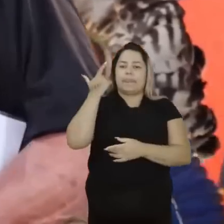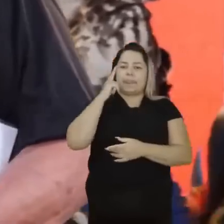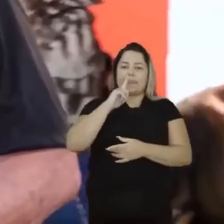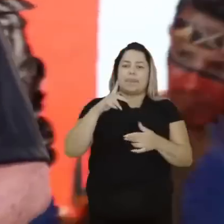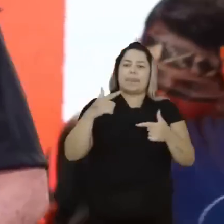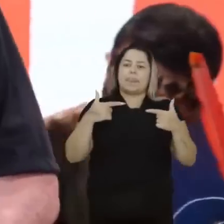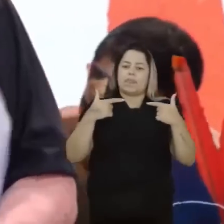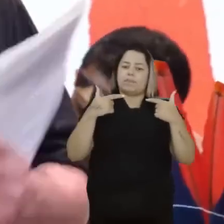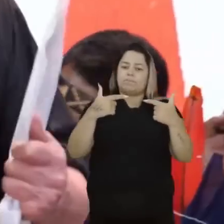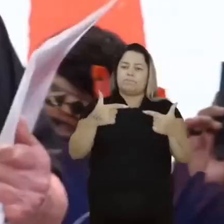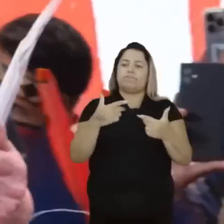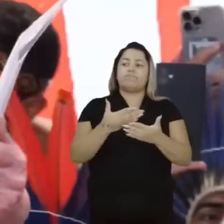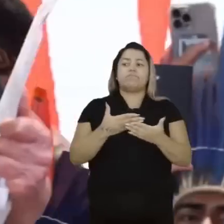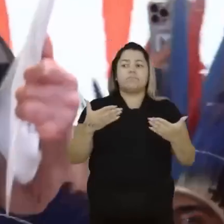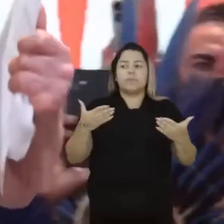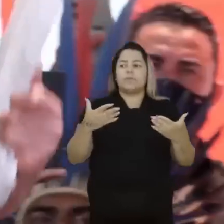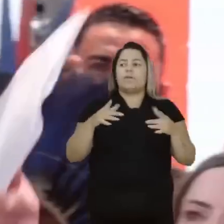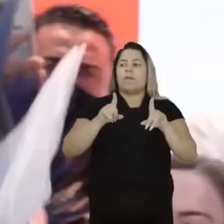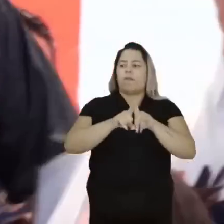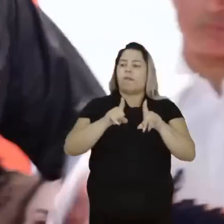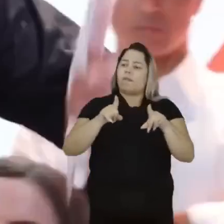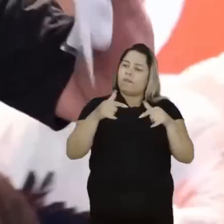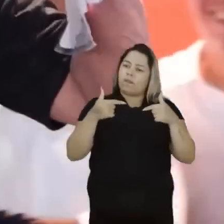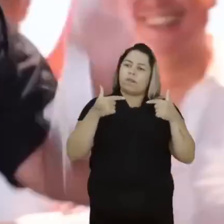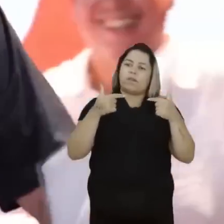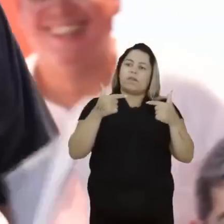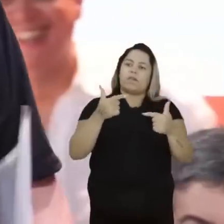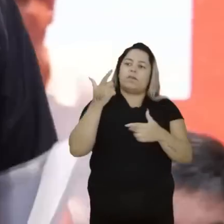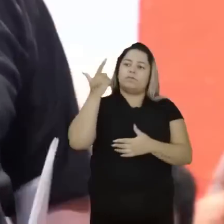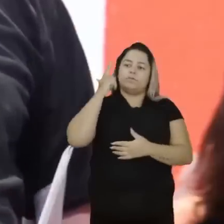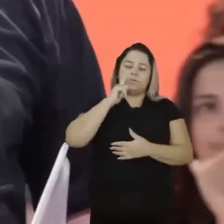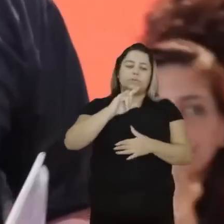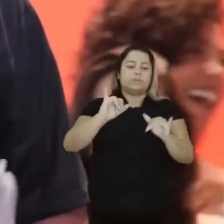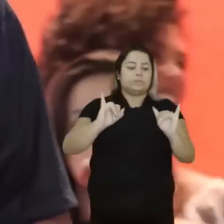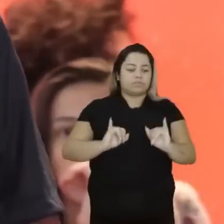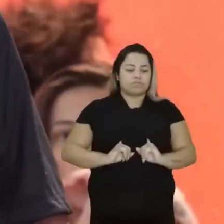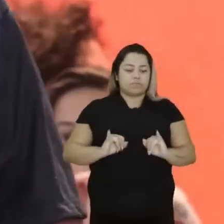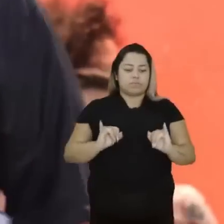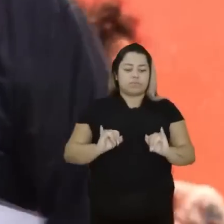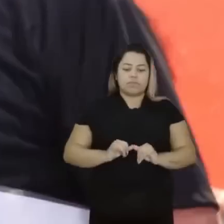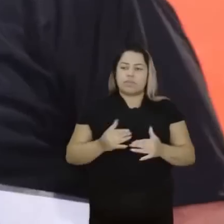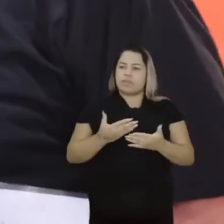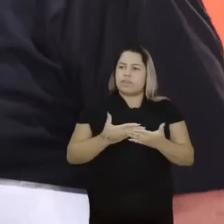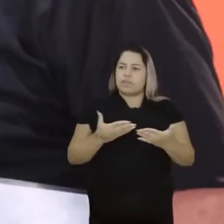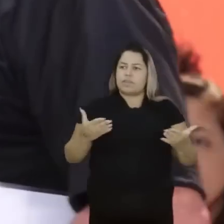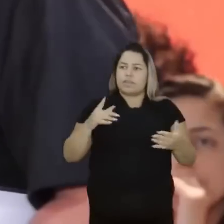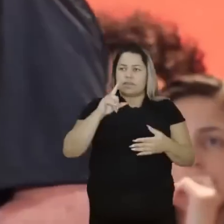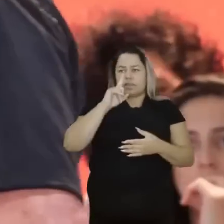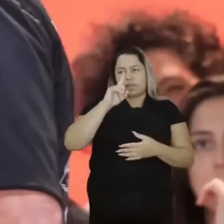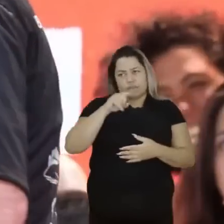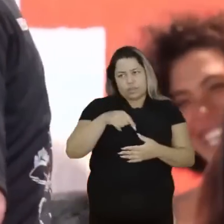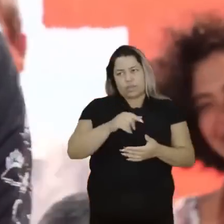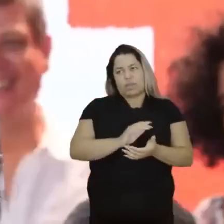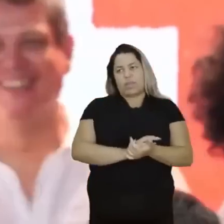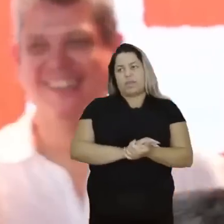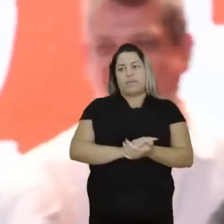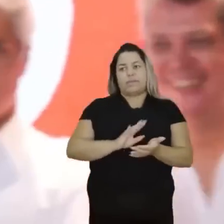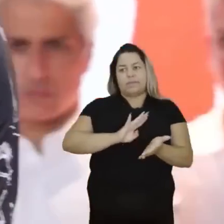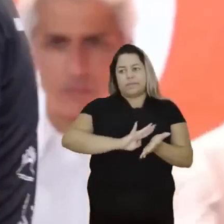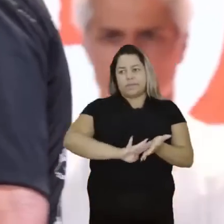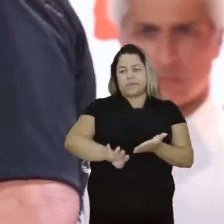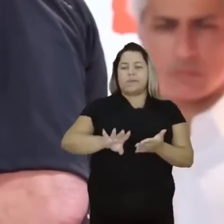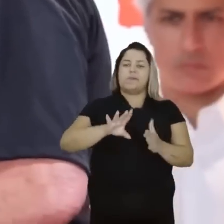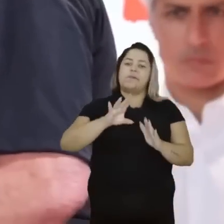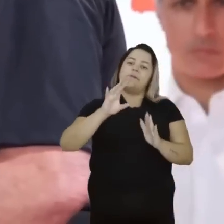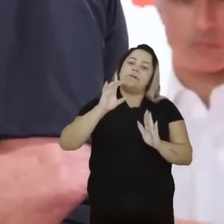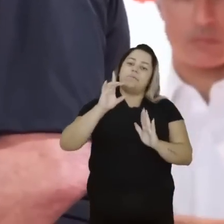de vocês, aquilo que foi conquista do sacrifício de vocês, seja tirado por